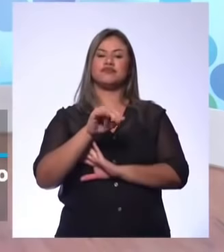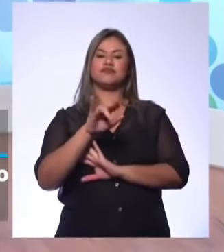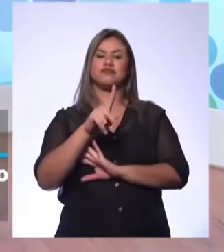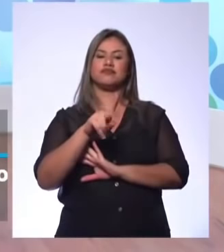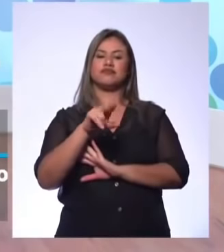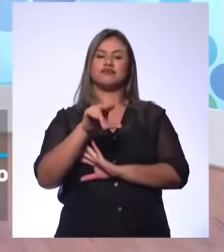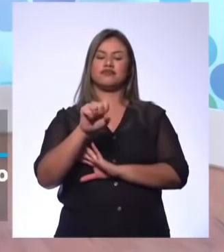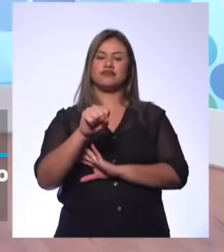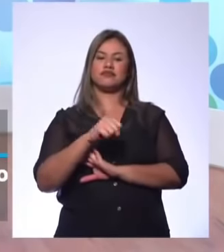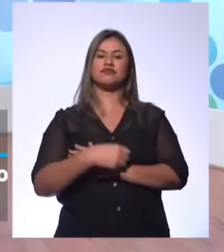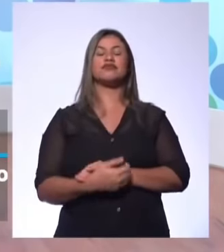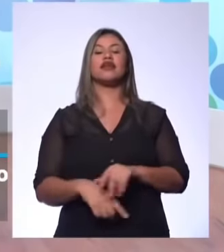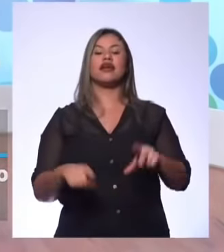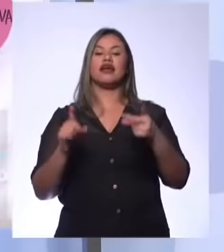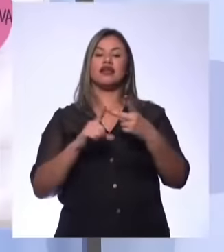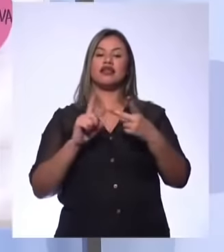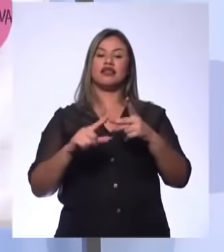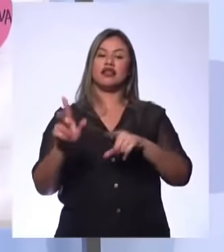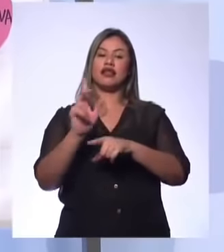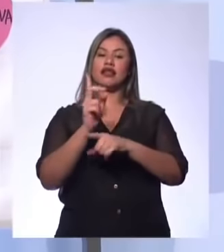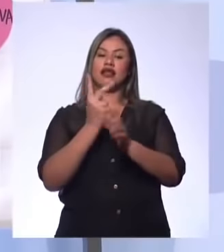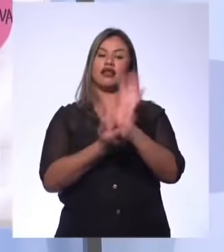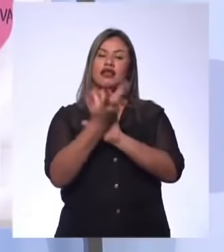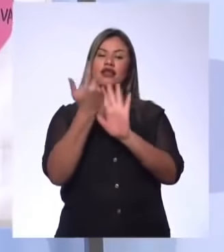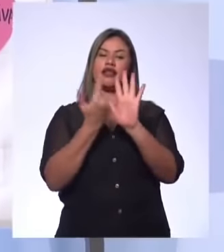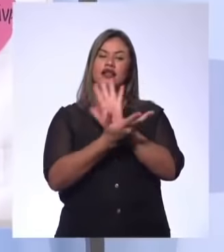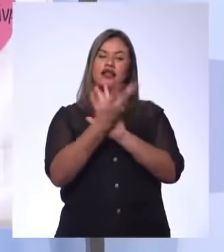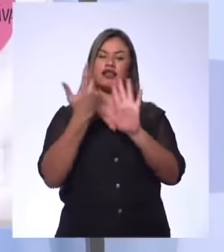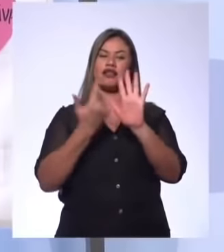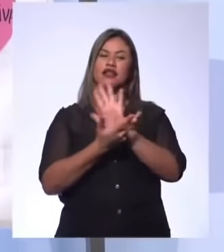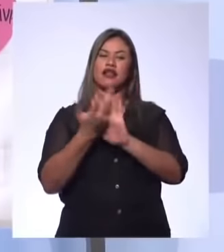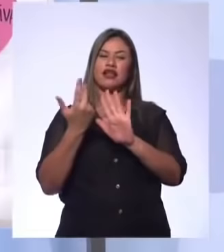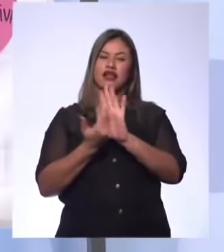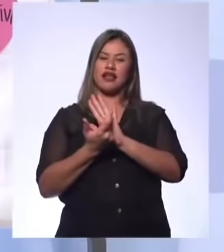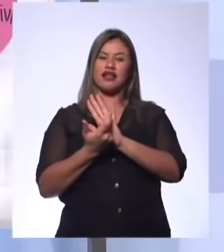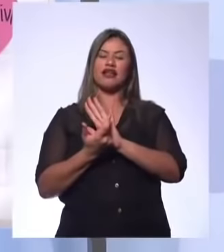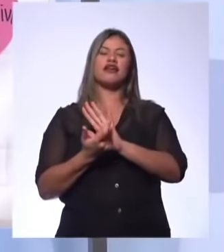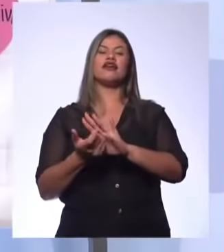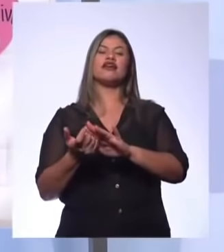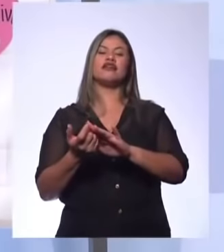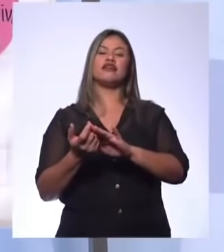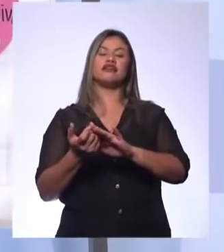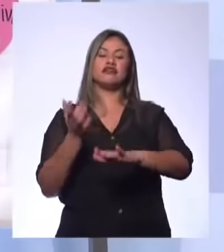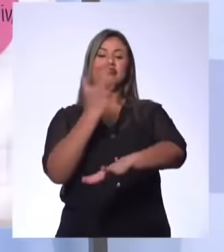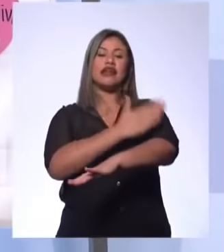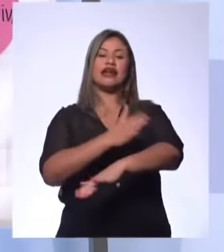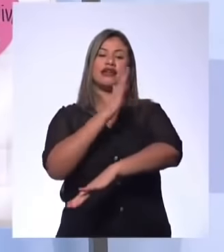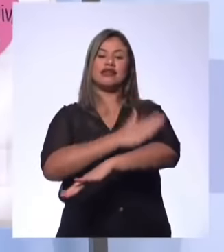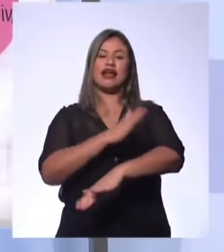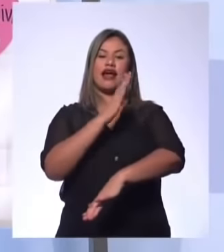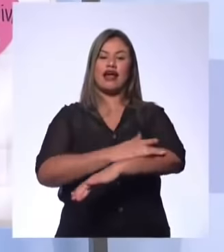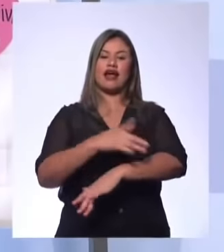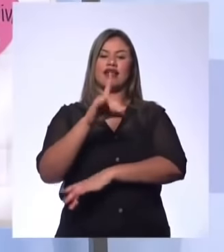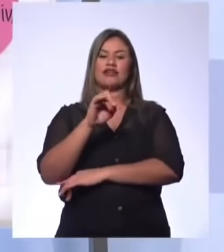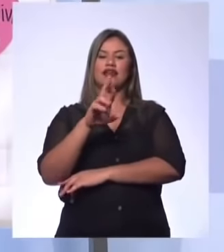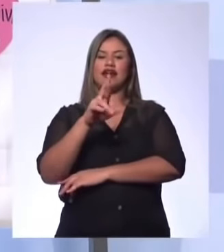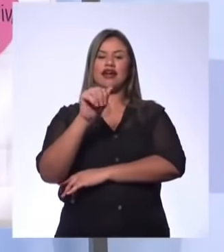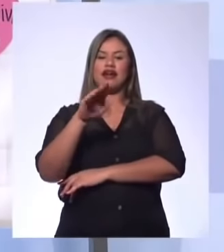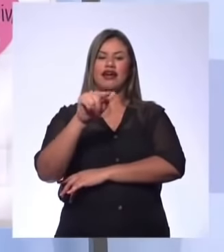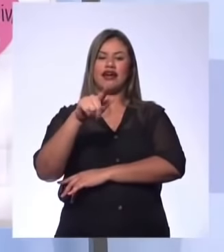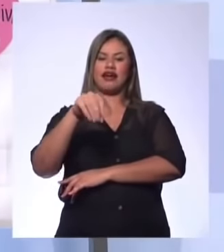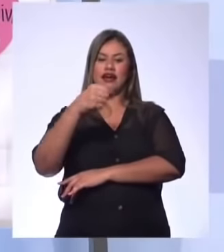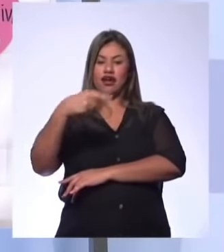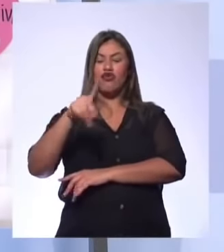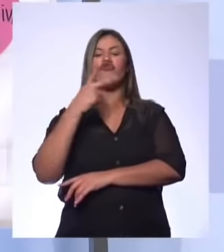E tem um desenho que é o Como Treinar Seu Dragão, que também fala aí um pouco dos